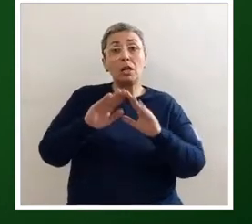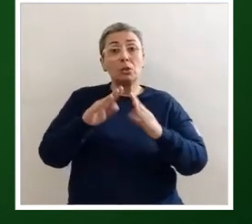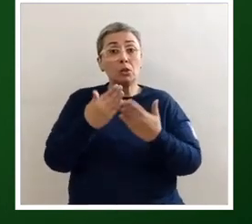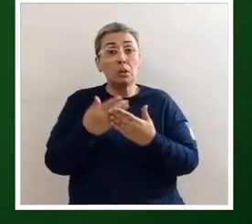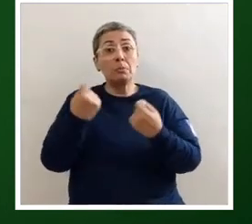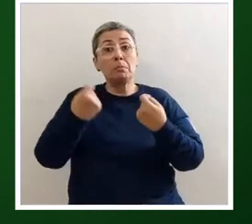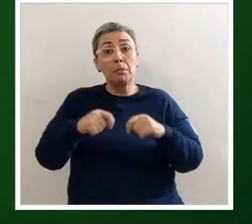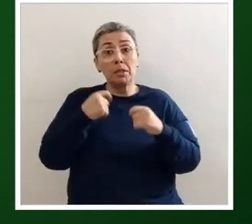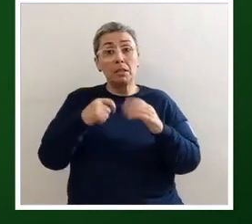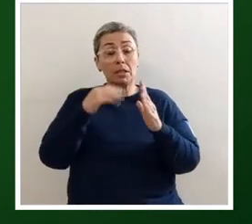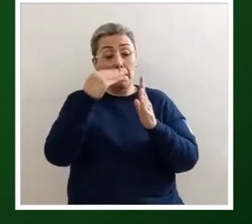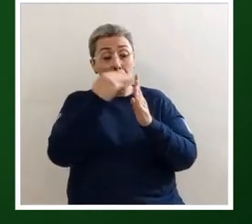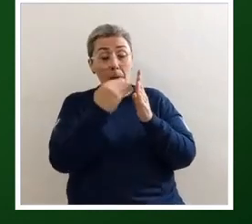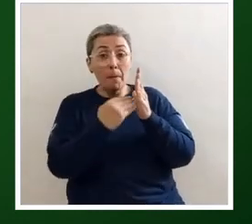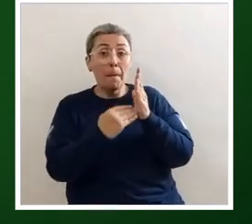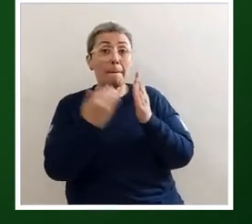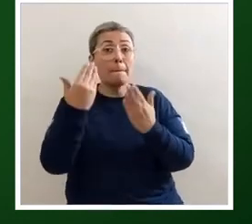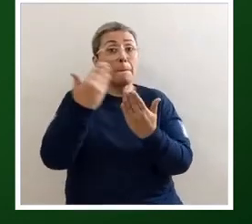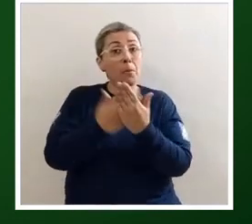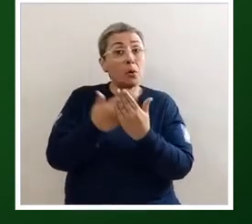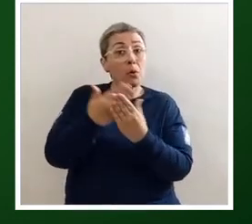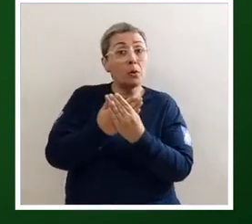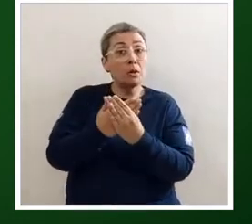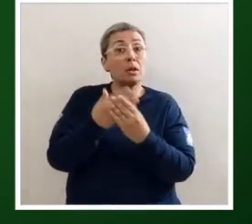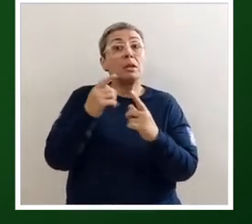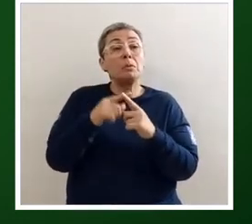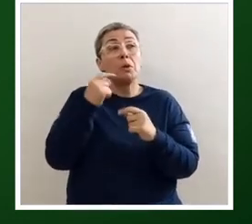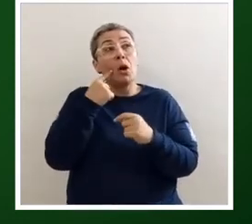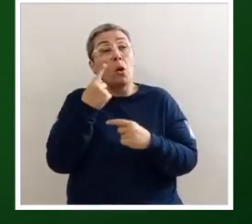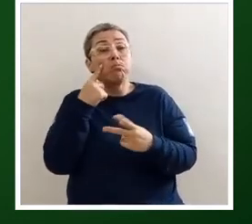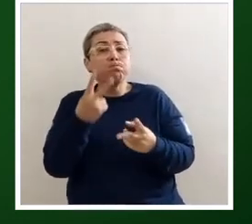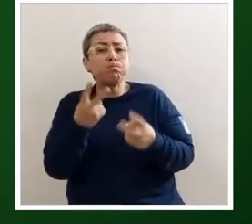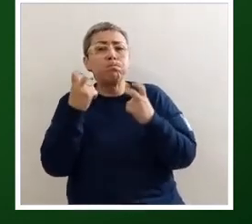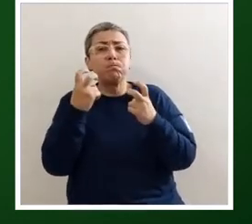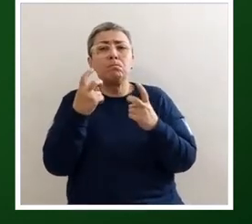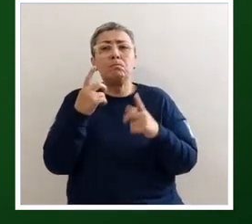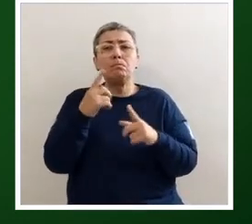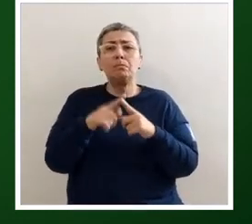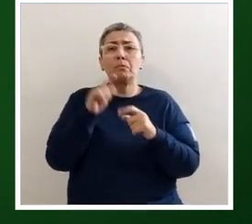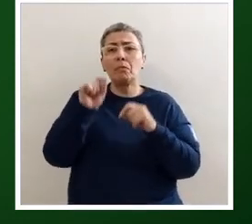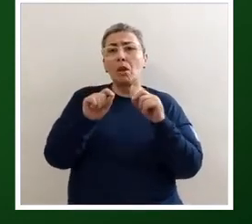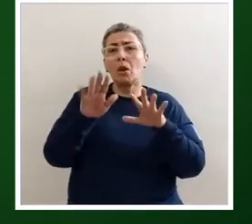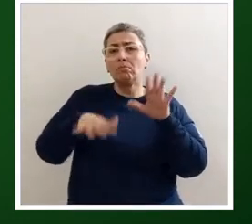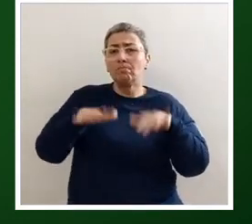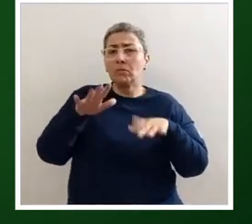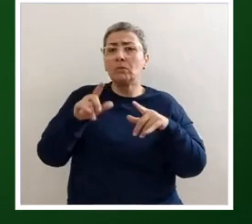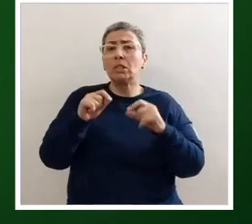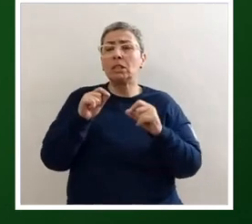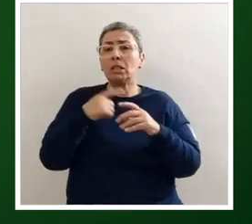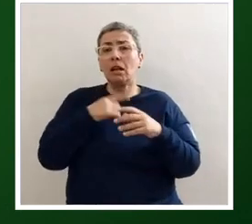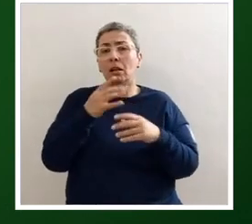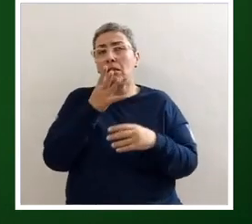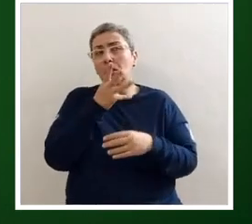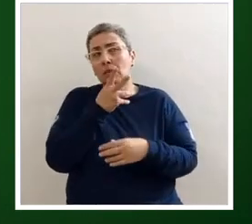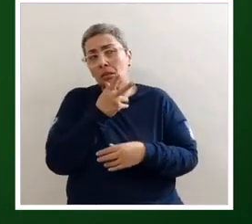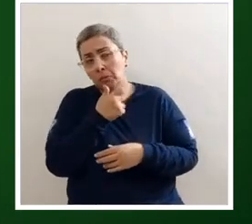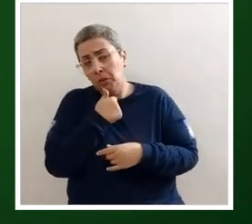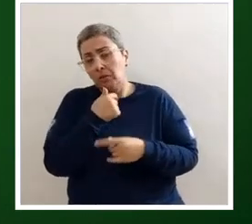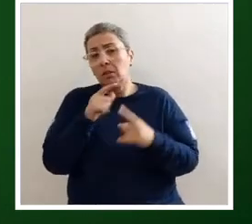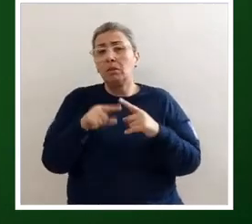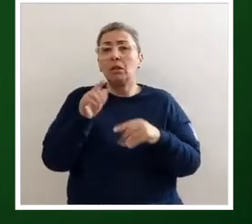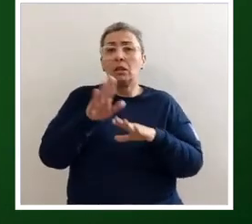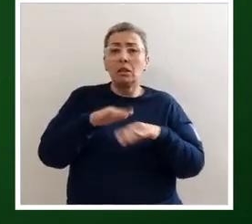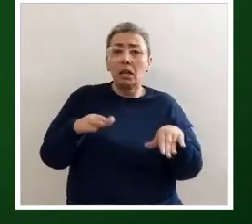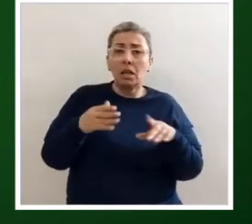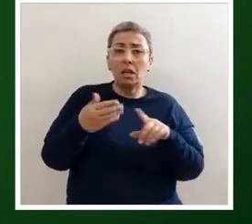precisa instruir um expediente E aí a gente observou que às vezes esse processo era muito Moroso a